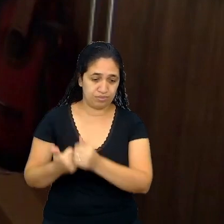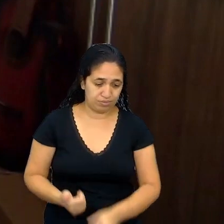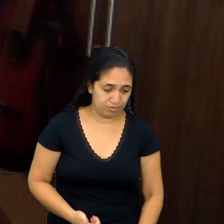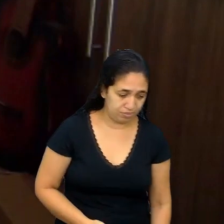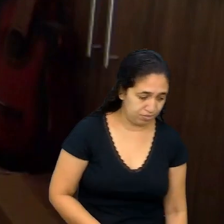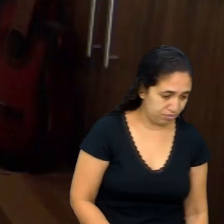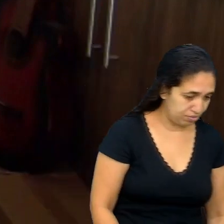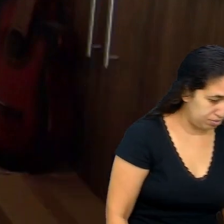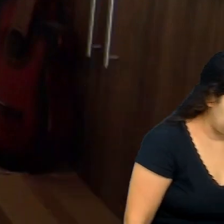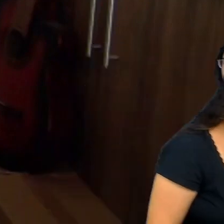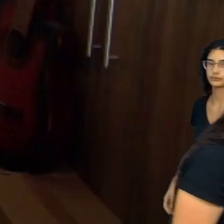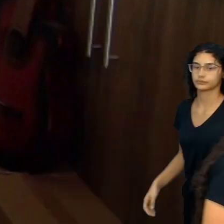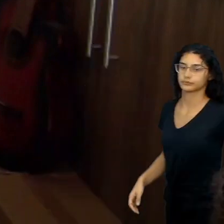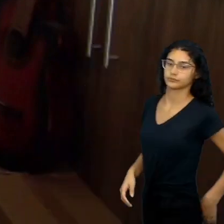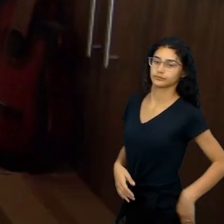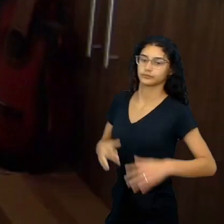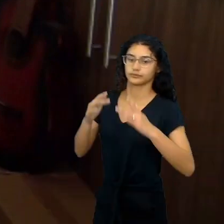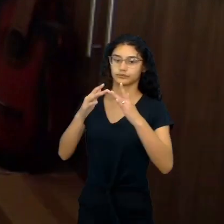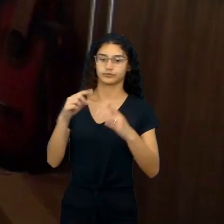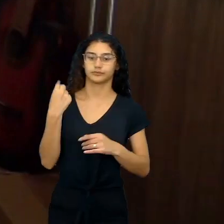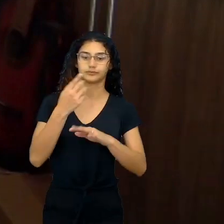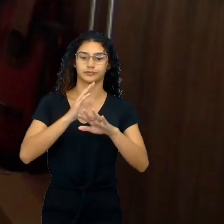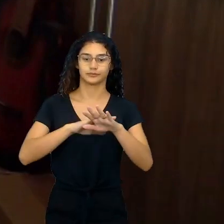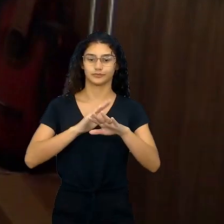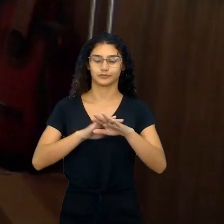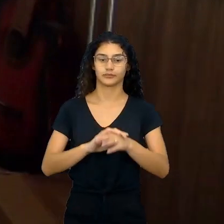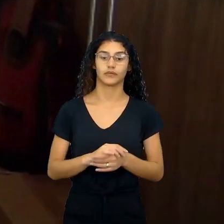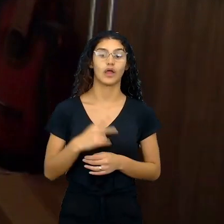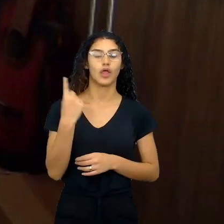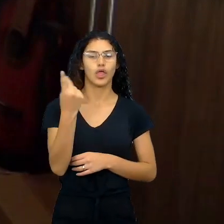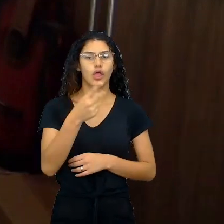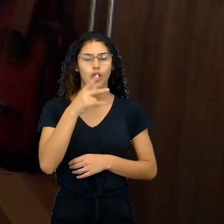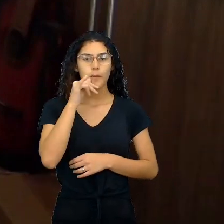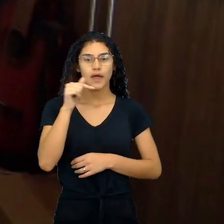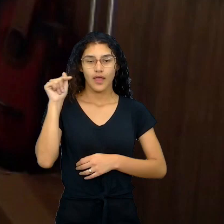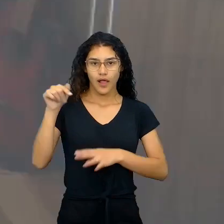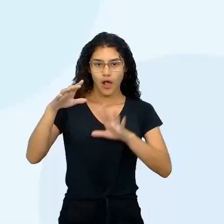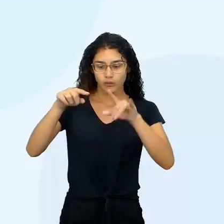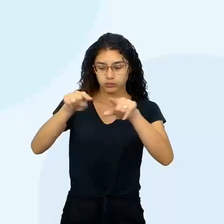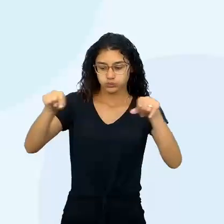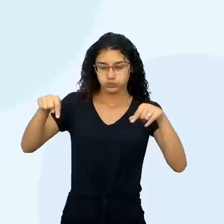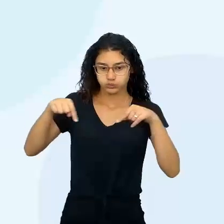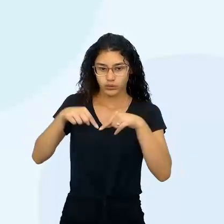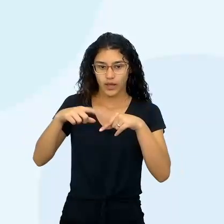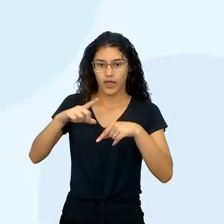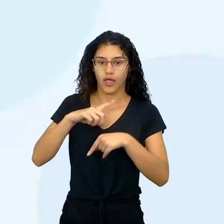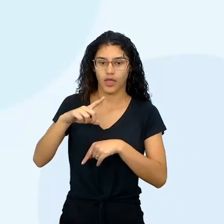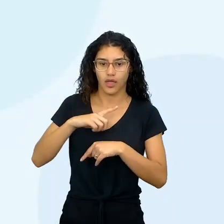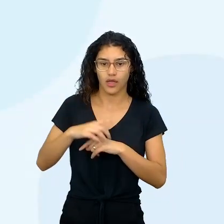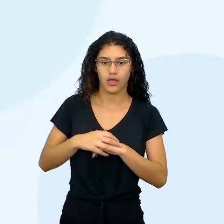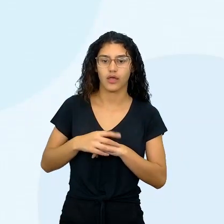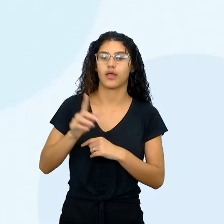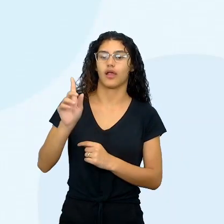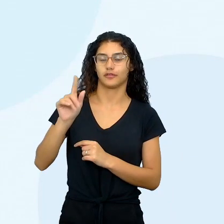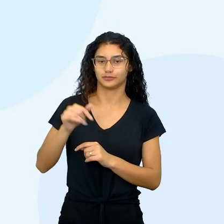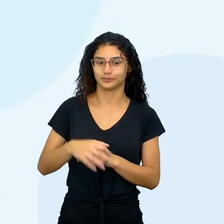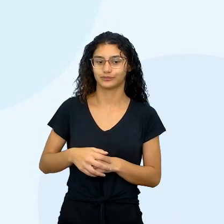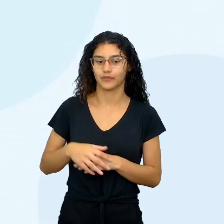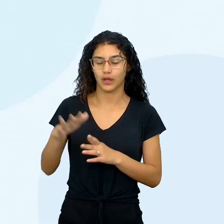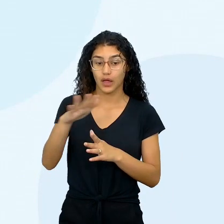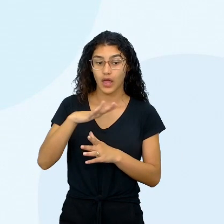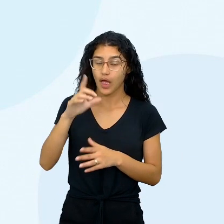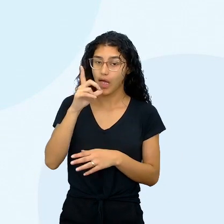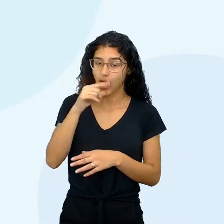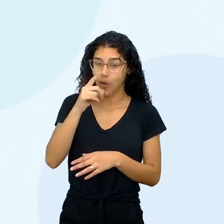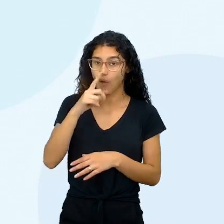que a gente faz a partir de visitas, né? Ele falou, nossa, papai, é lá da represa? Eu falei, filho, essa água que